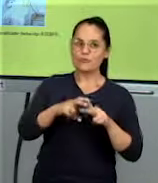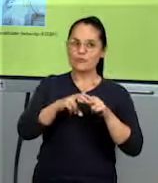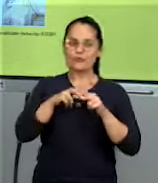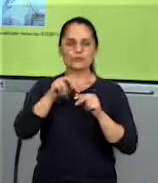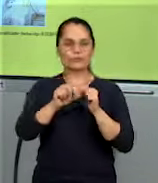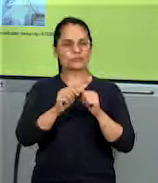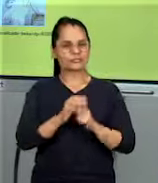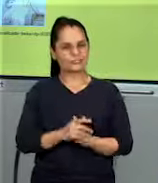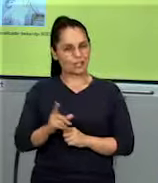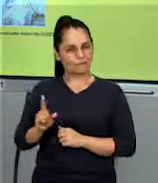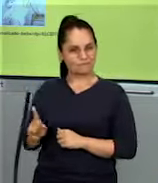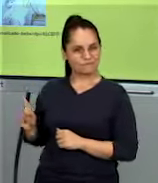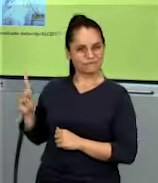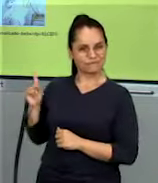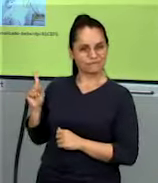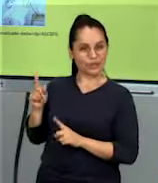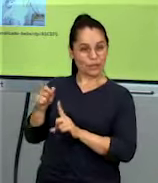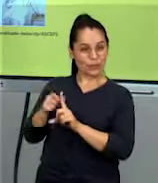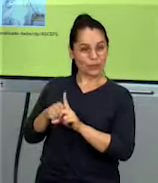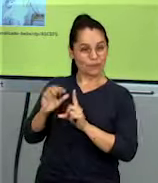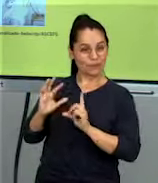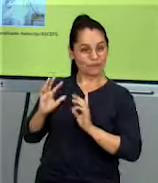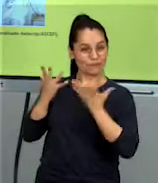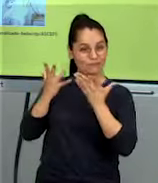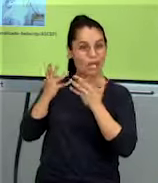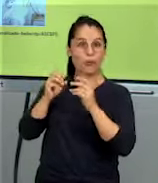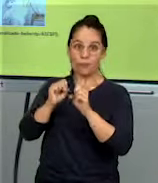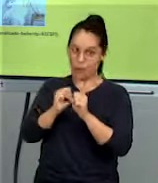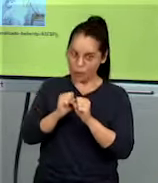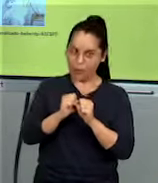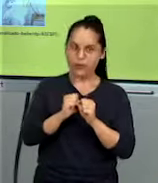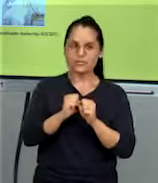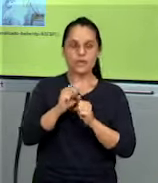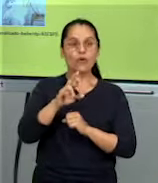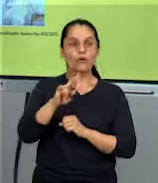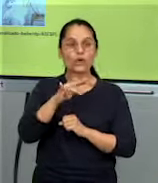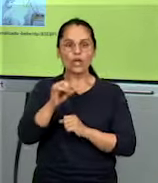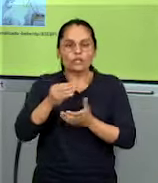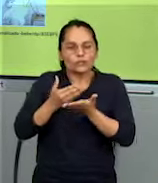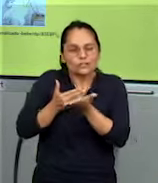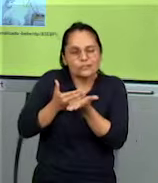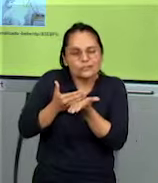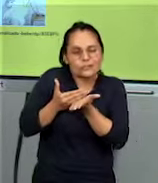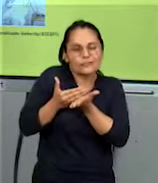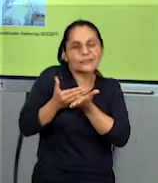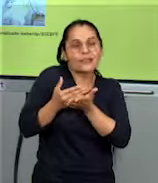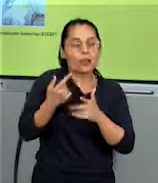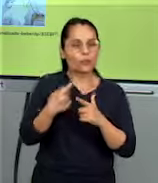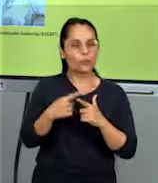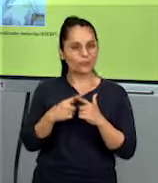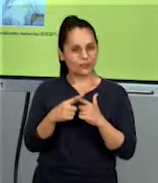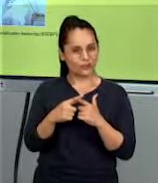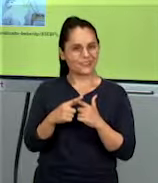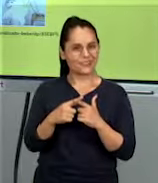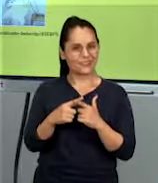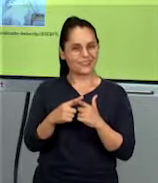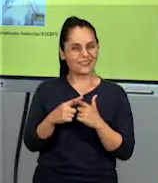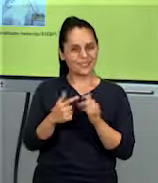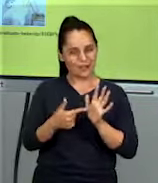isso, o mêsversário pode ser considerado um rito de iniciação. Por quê? Porque ele